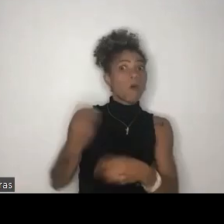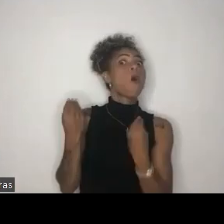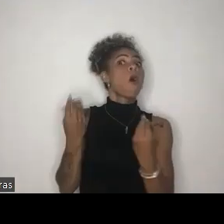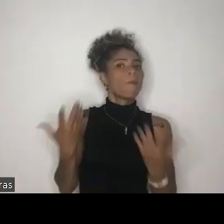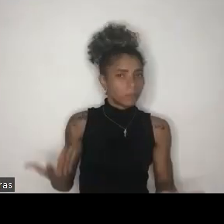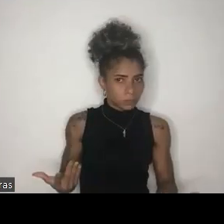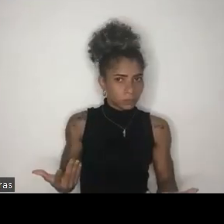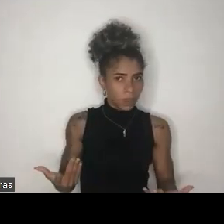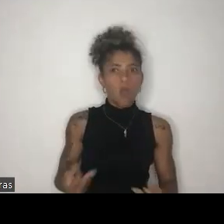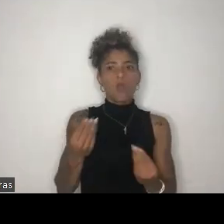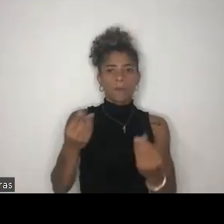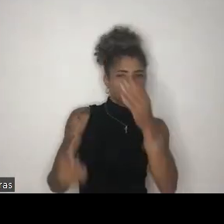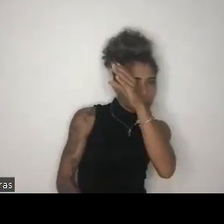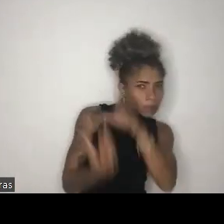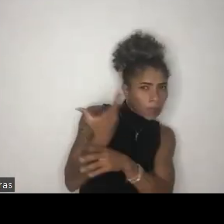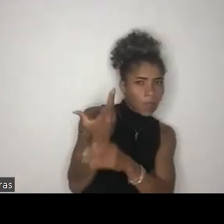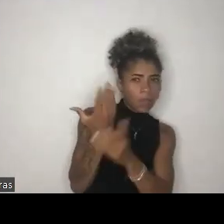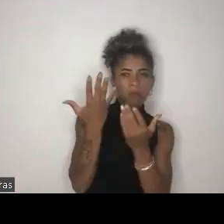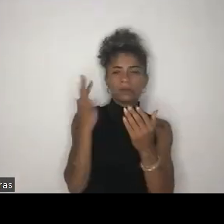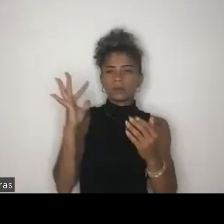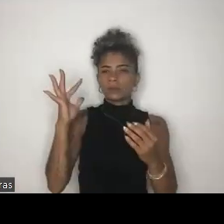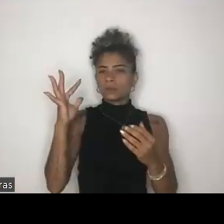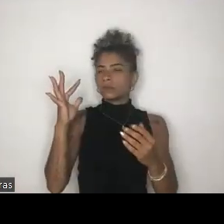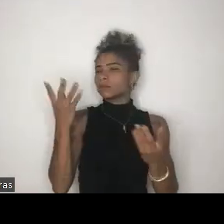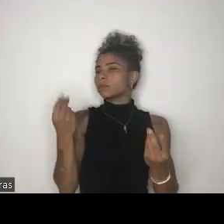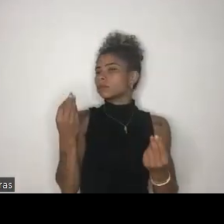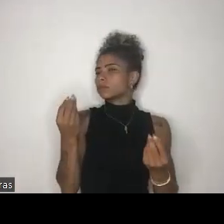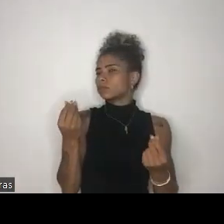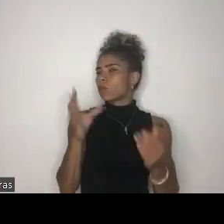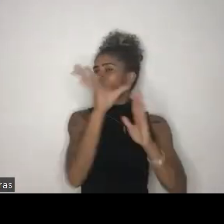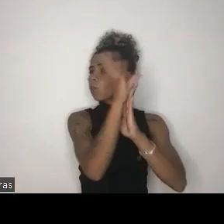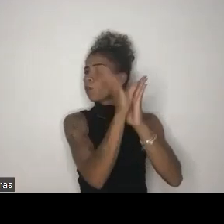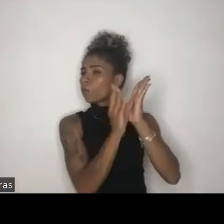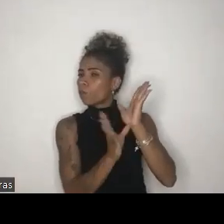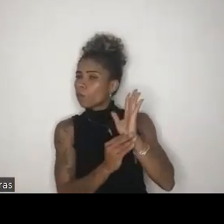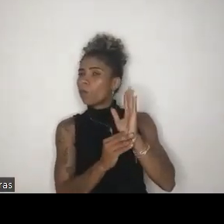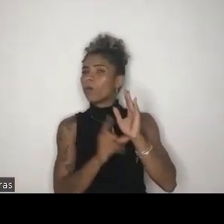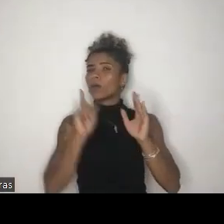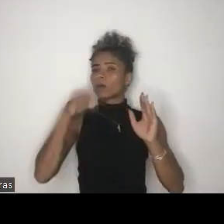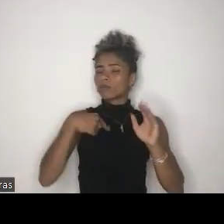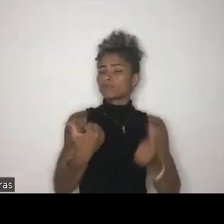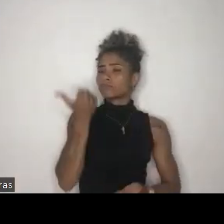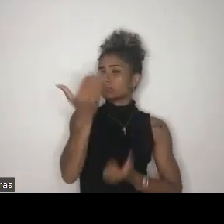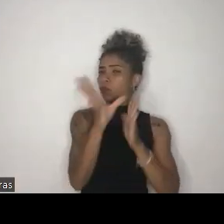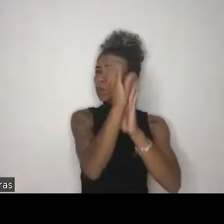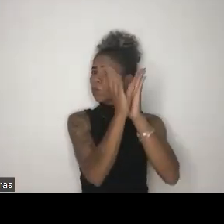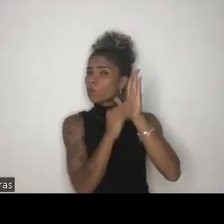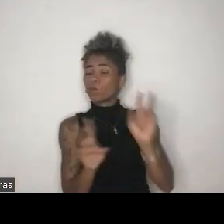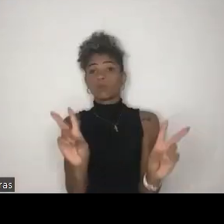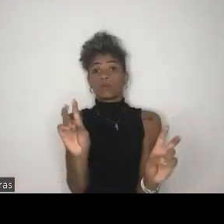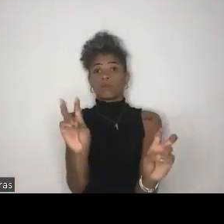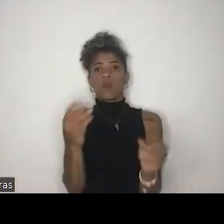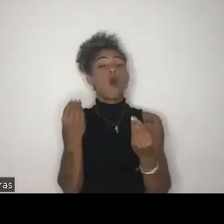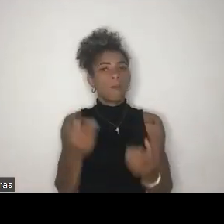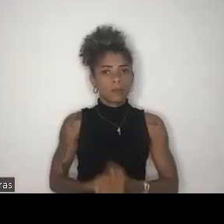fantasiar a o conteúdo a alegoria de conteúdo de um determinado tema então